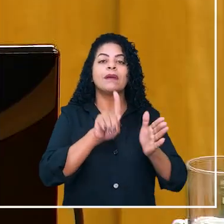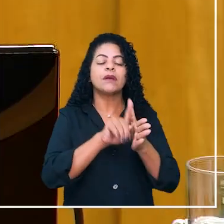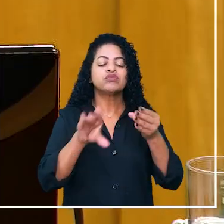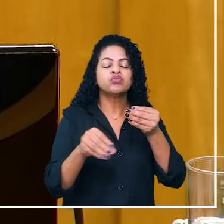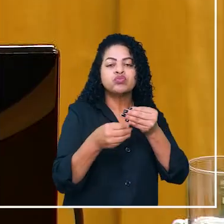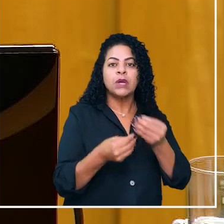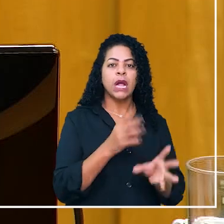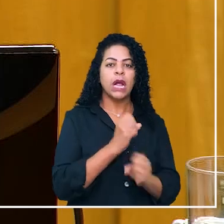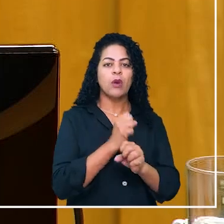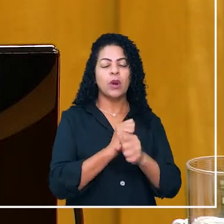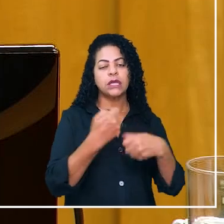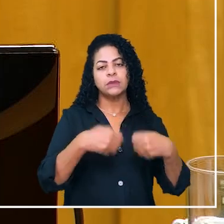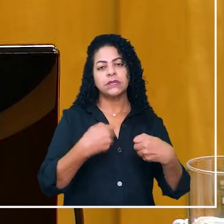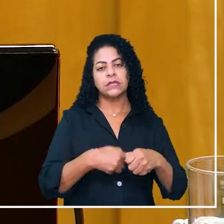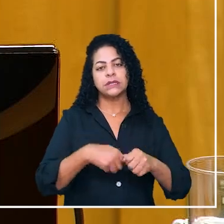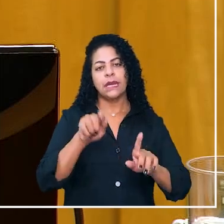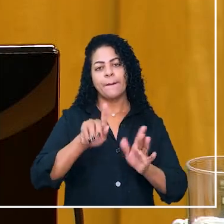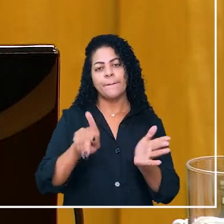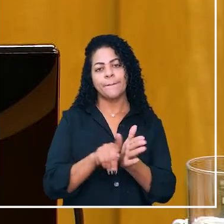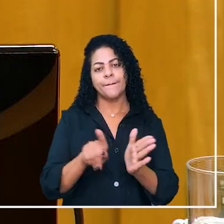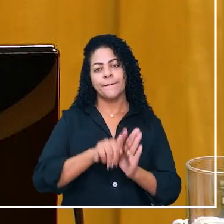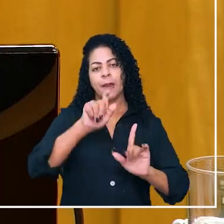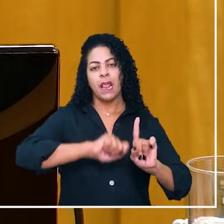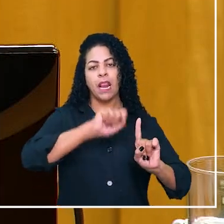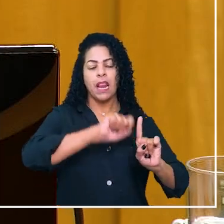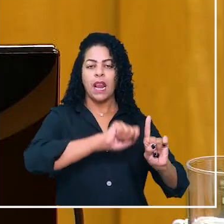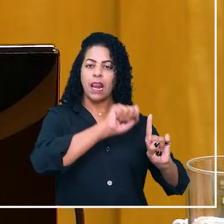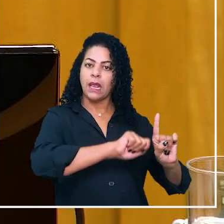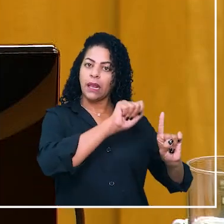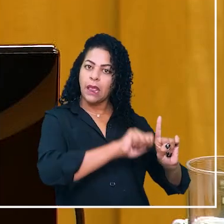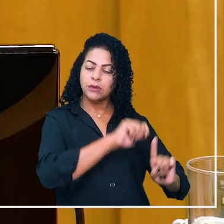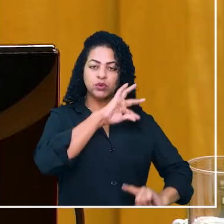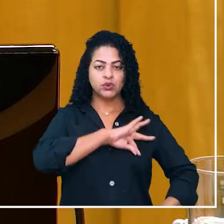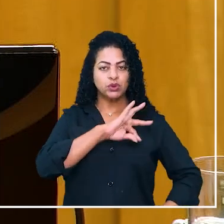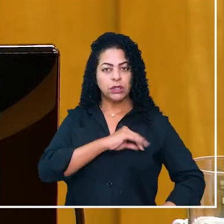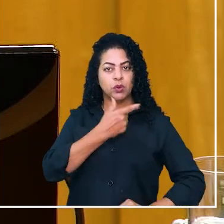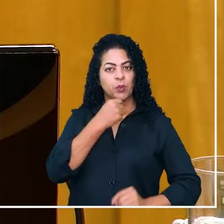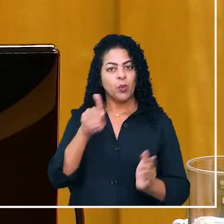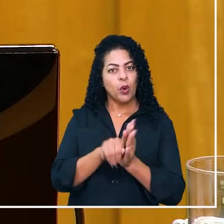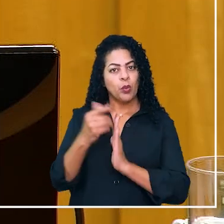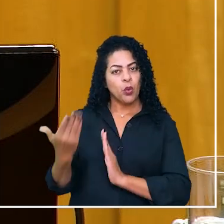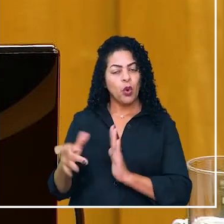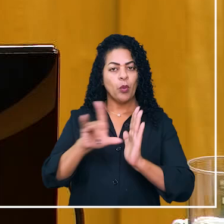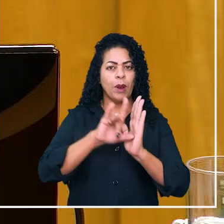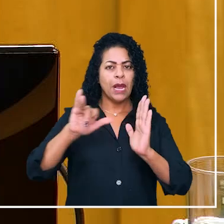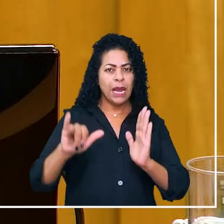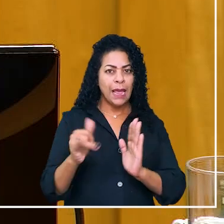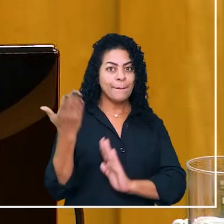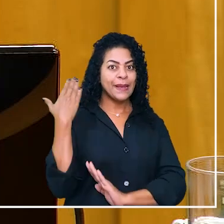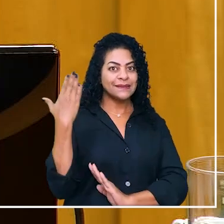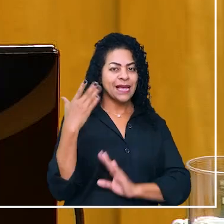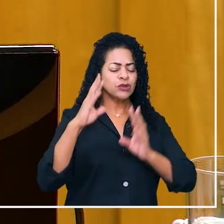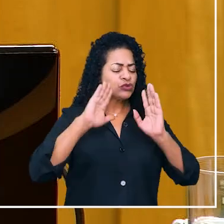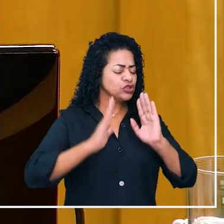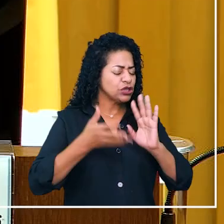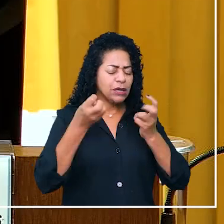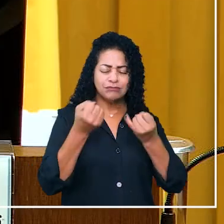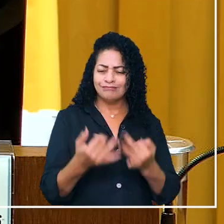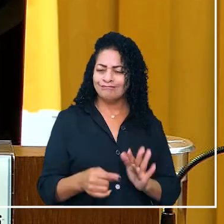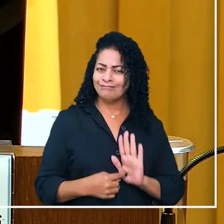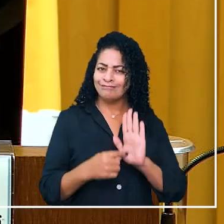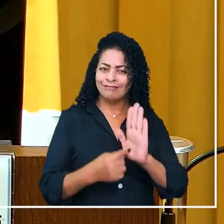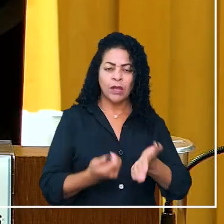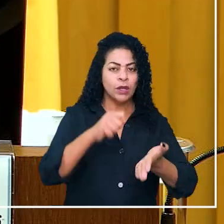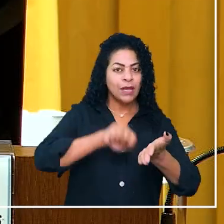ser calculado sobre todas as parcelas de natureza salarial, conforme previa a lei vigente à época da contratação